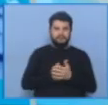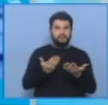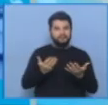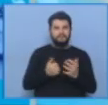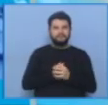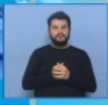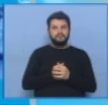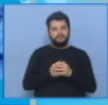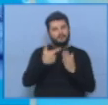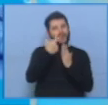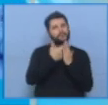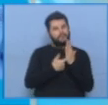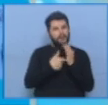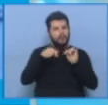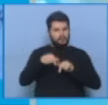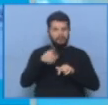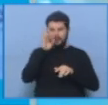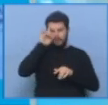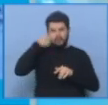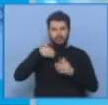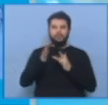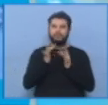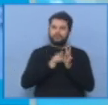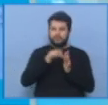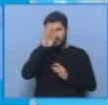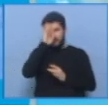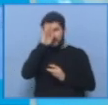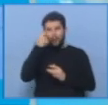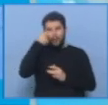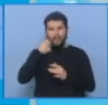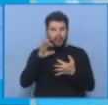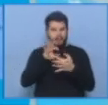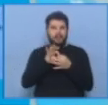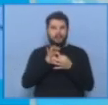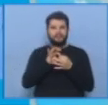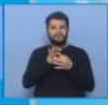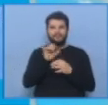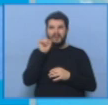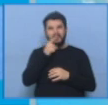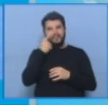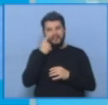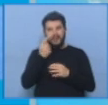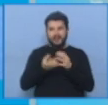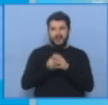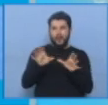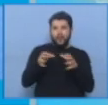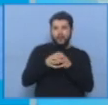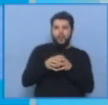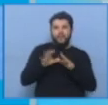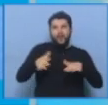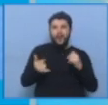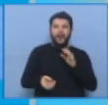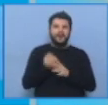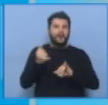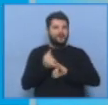Este é um texto, se Jesus tivesse uma perspectiva meramente humana e se procurasse constituir um grupo, uma associação